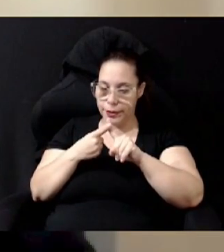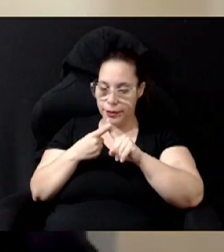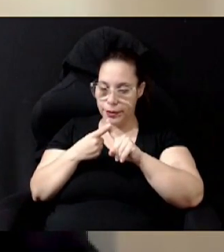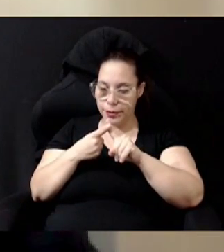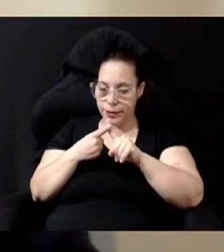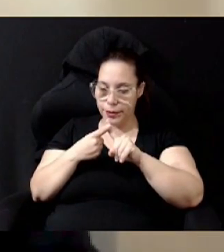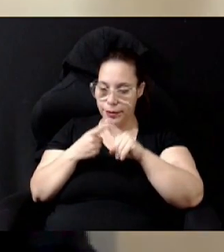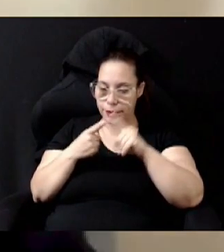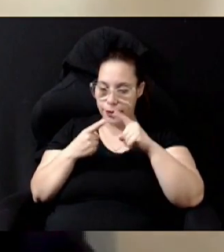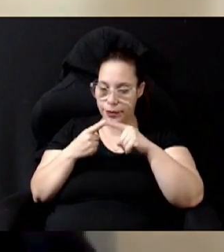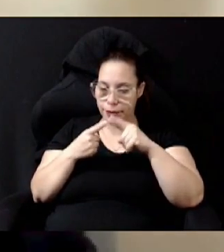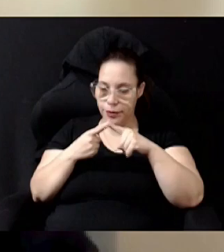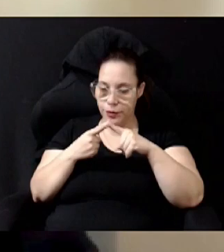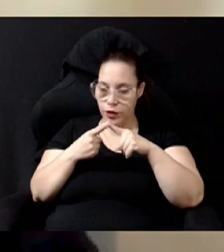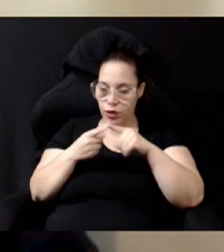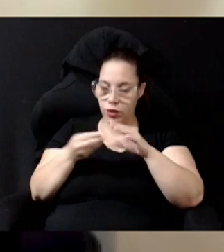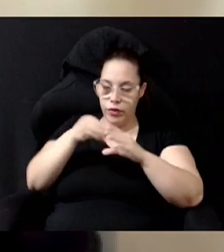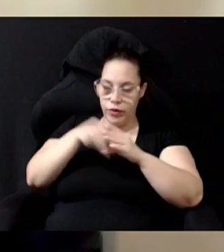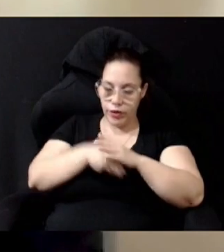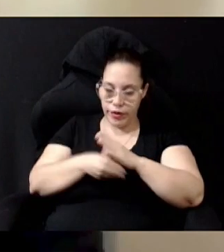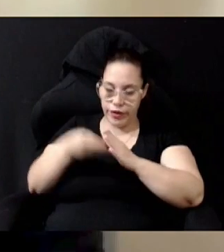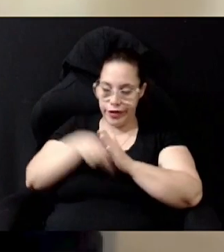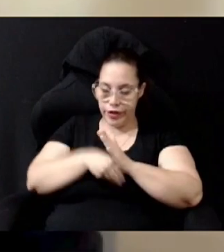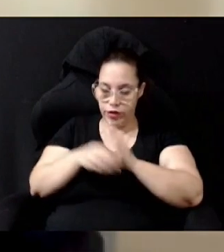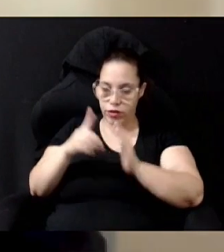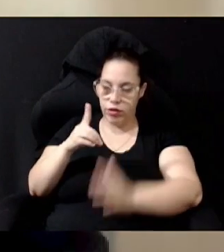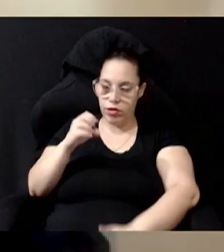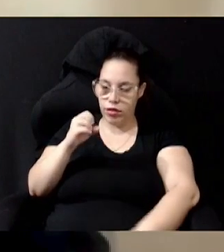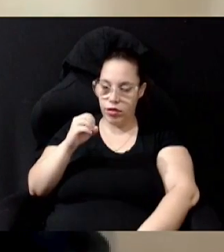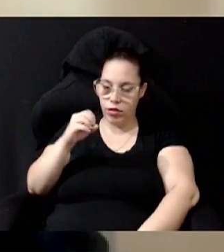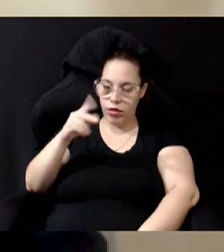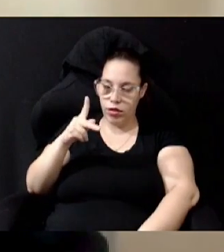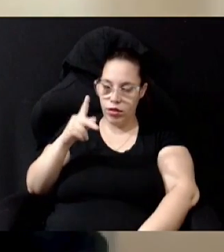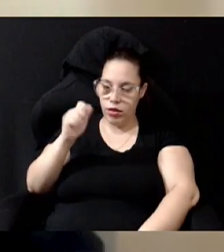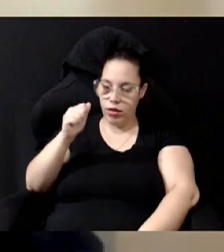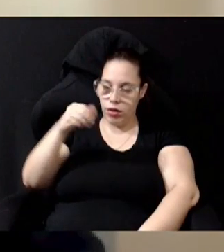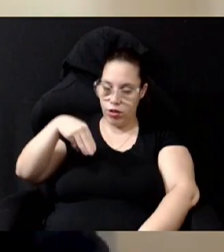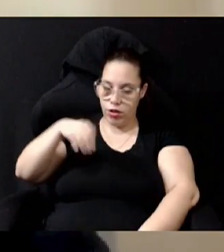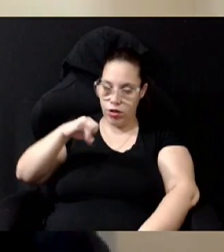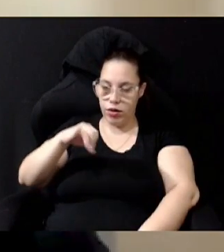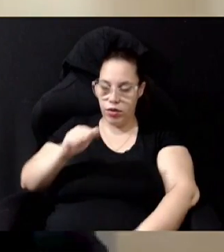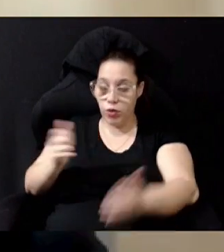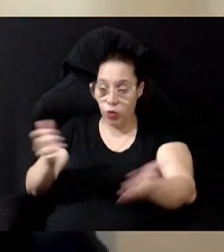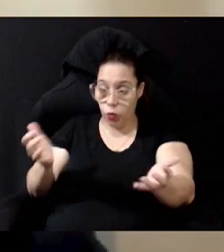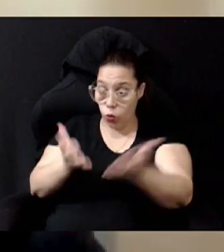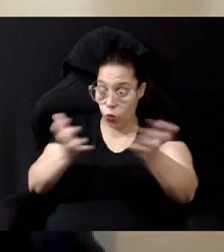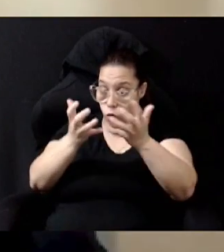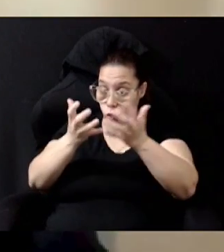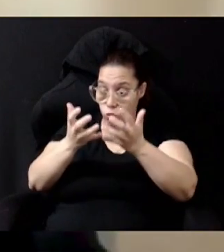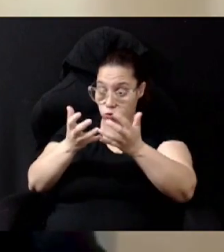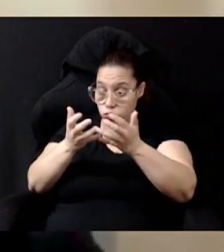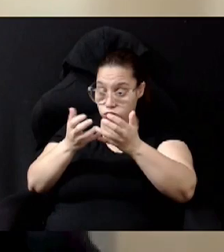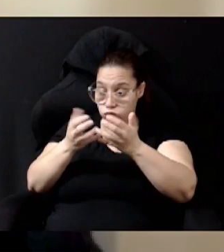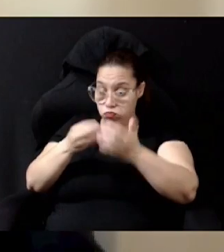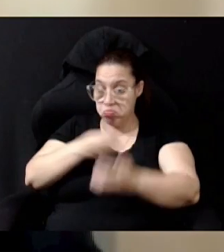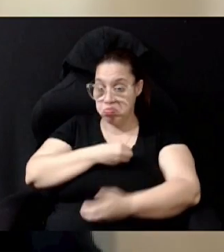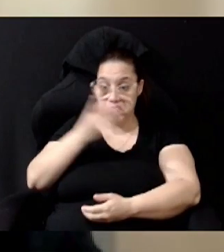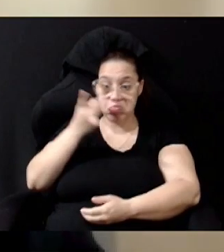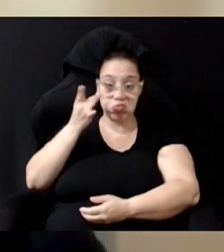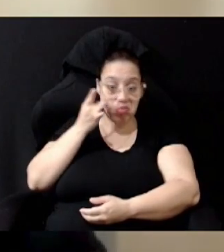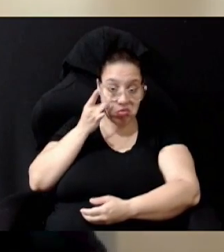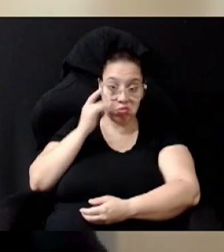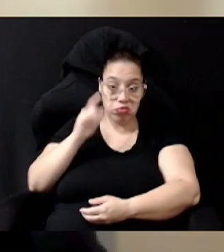repor a dopamina que está faltando, estimular as células que lá estão presentes a produzirem mais e